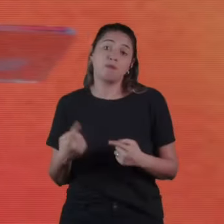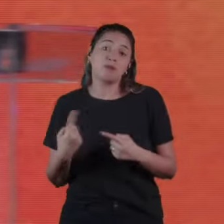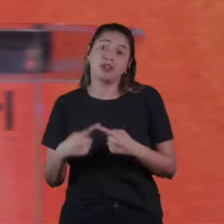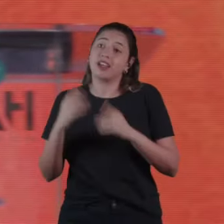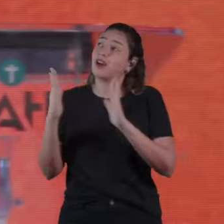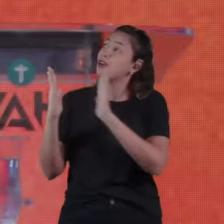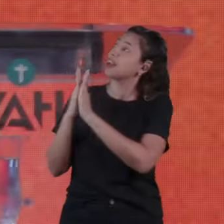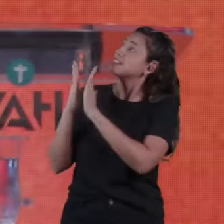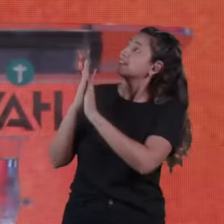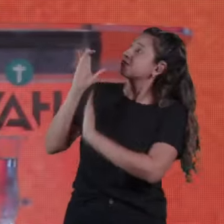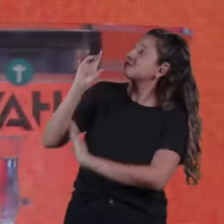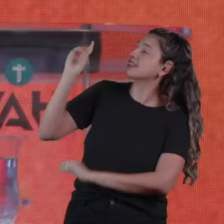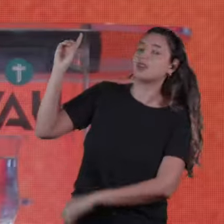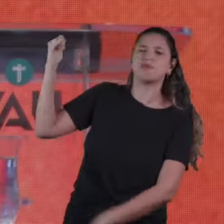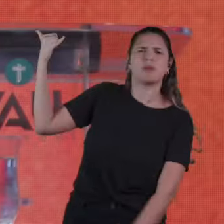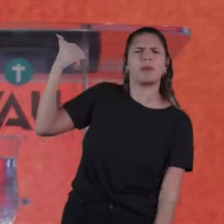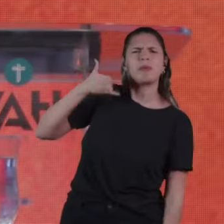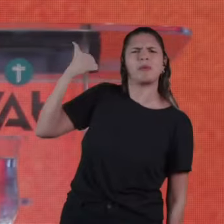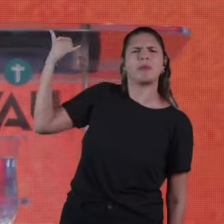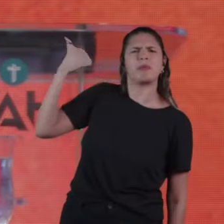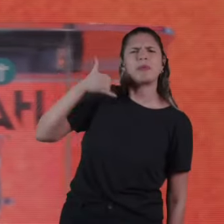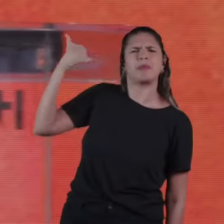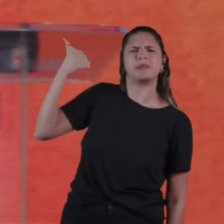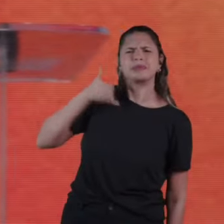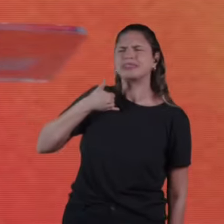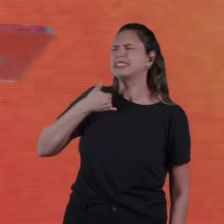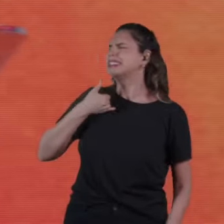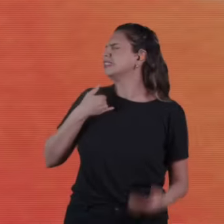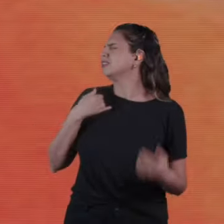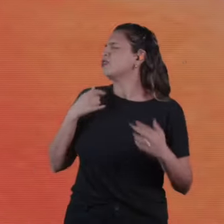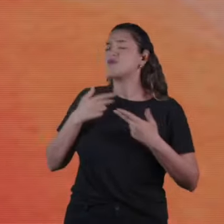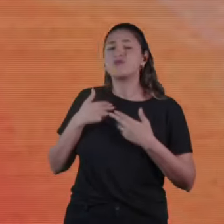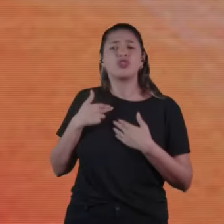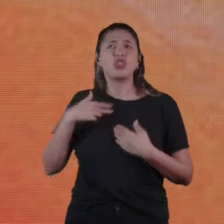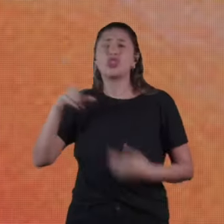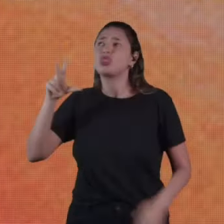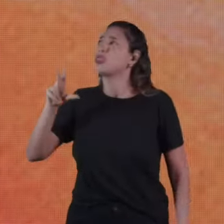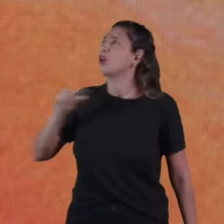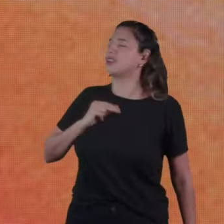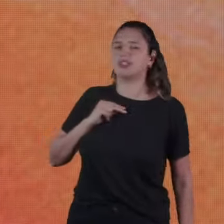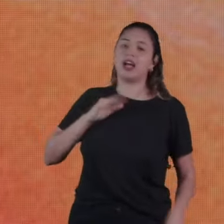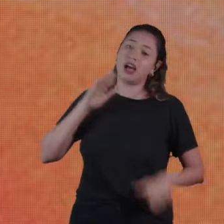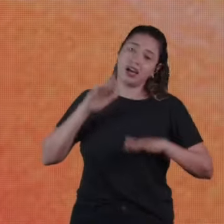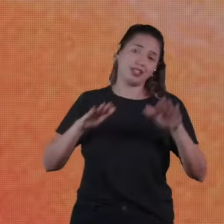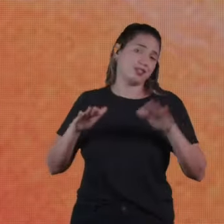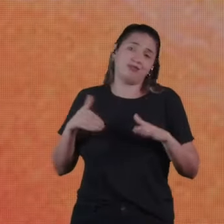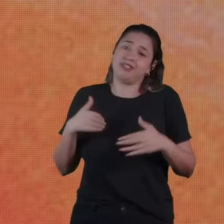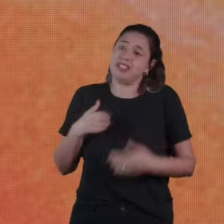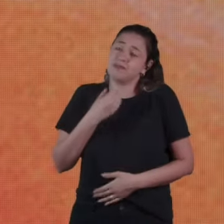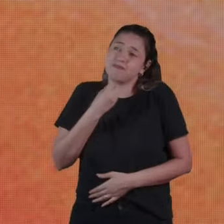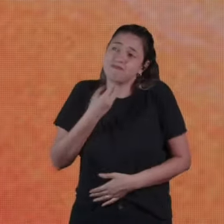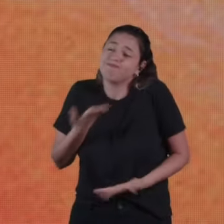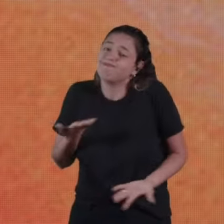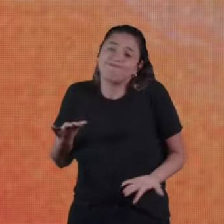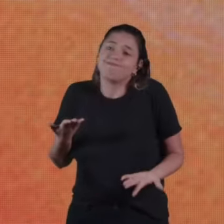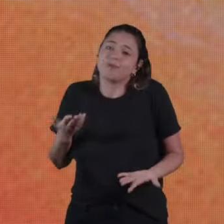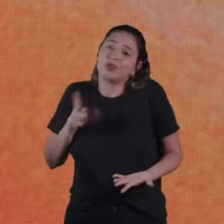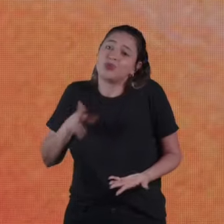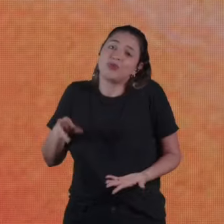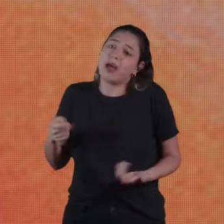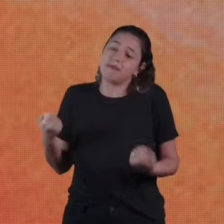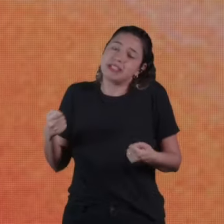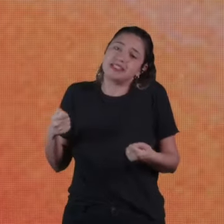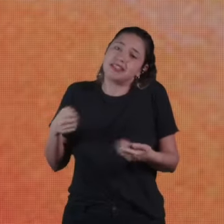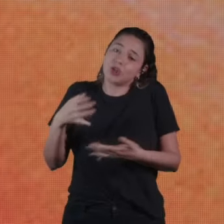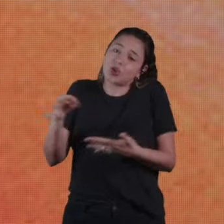Deus fala conosco, e fala coisas que talvez você não gostaria de ouvir de nenhuma